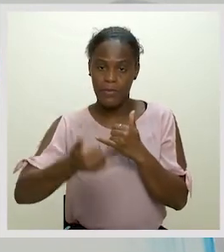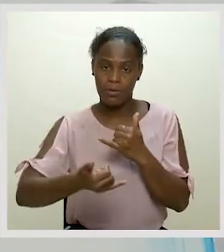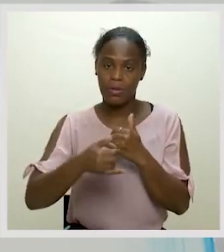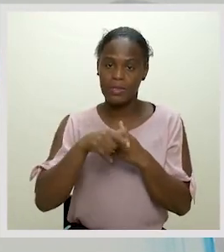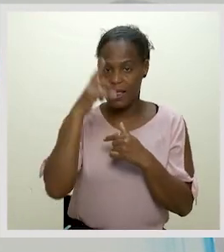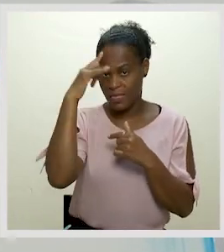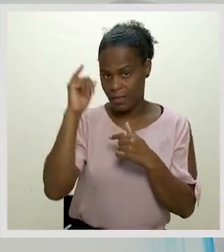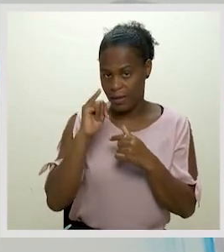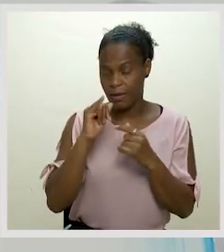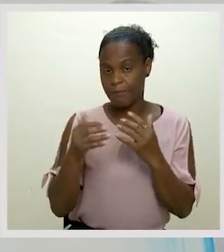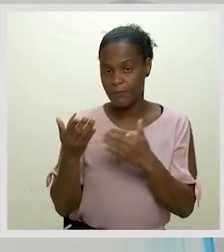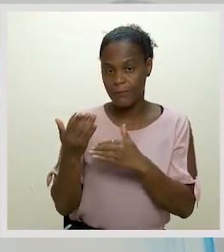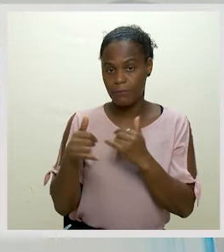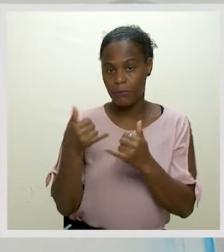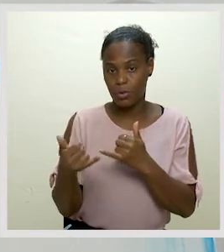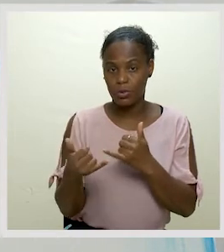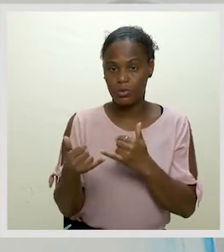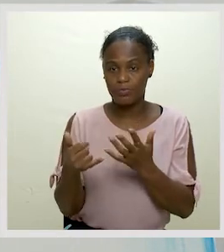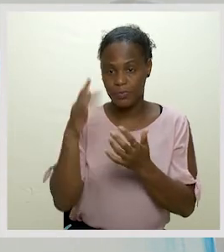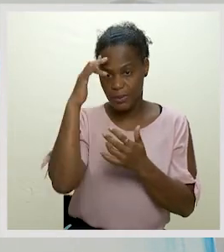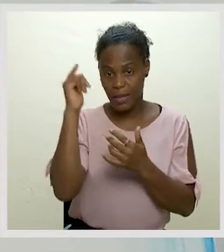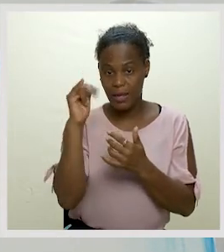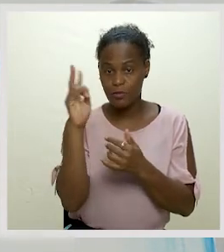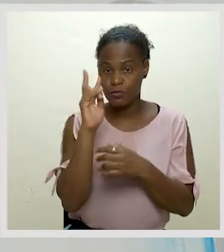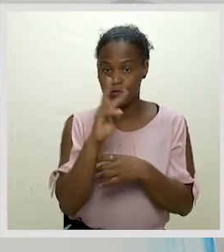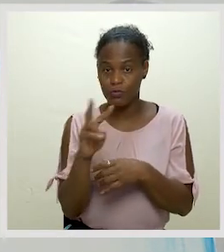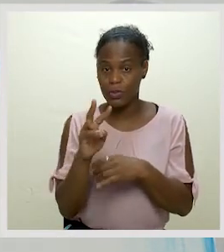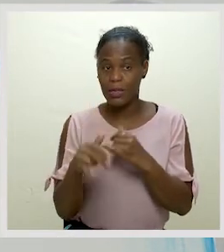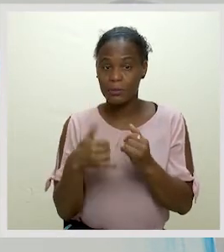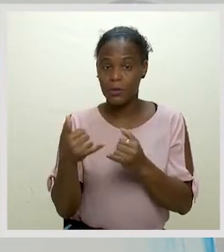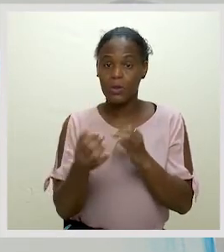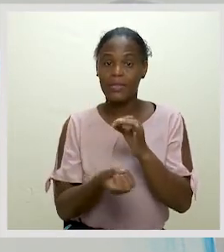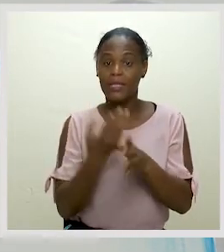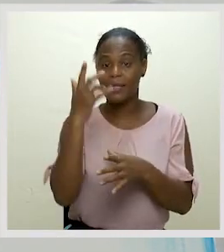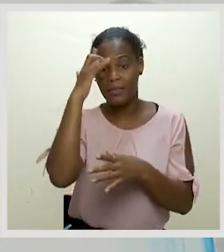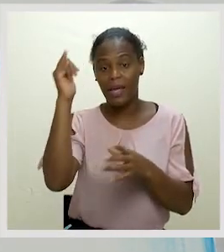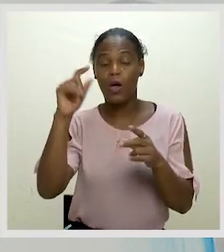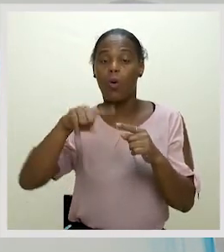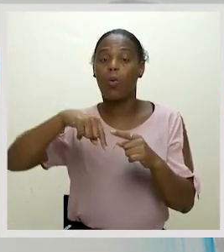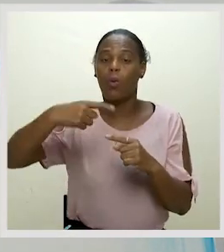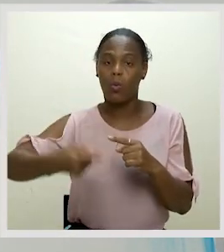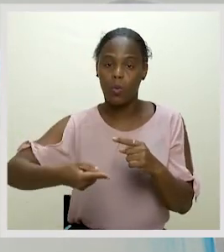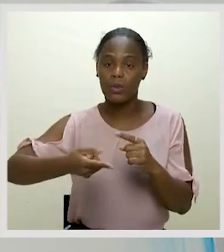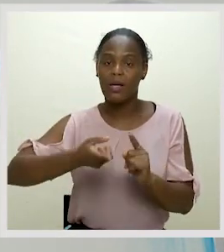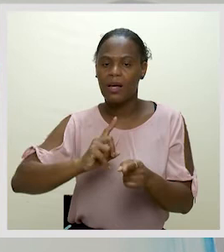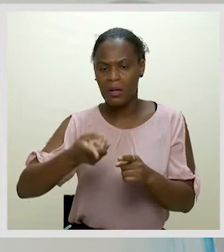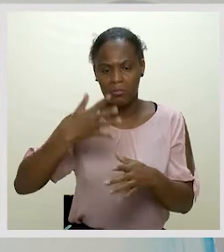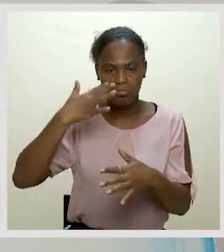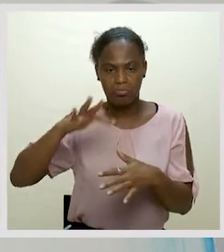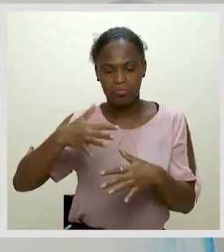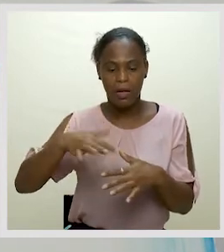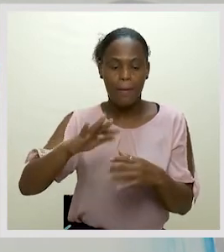Depois, essa ideia foi vista e surgiu a outra ideia